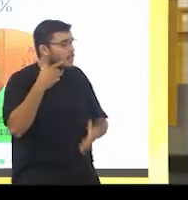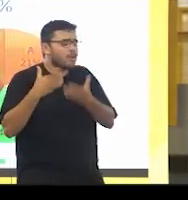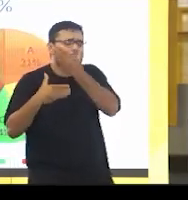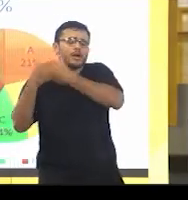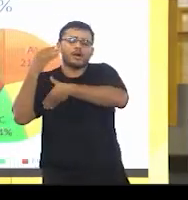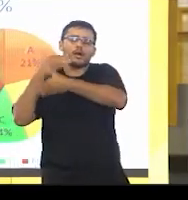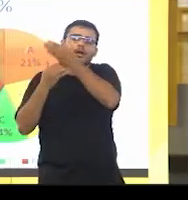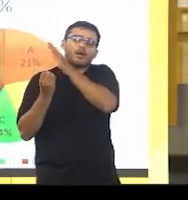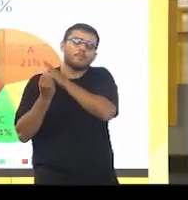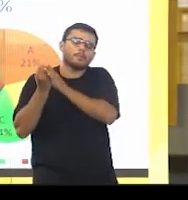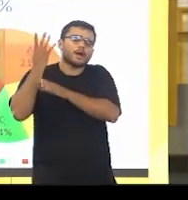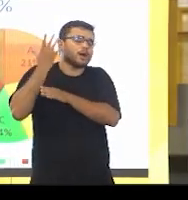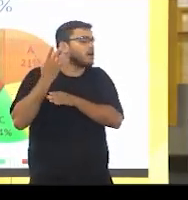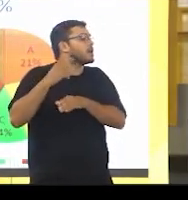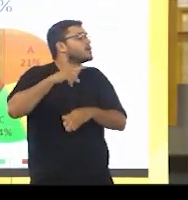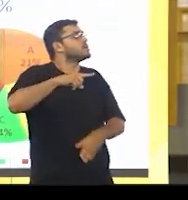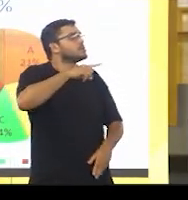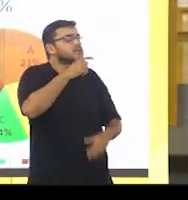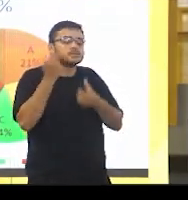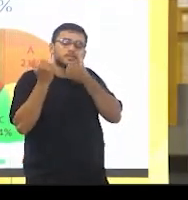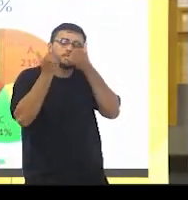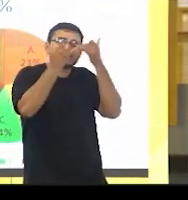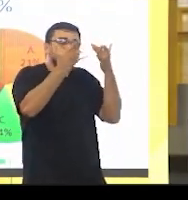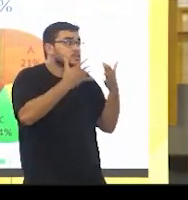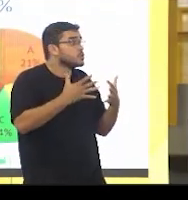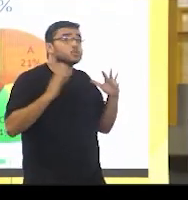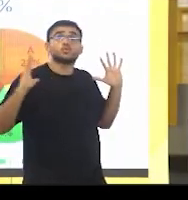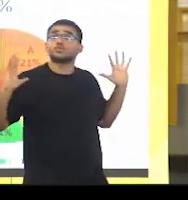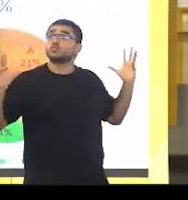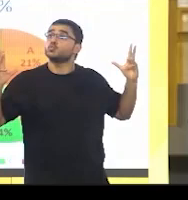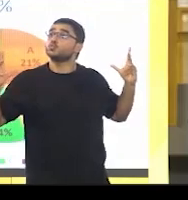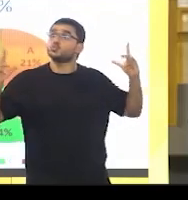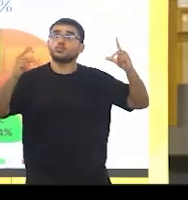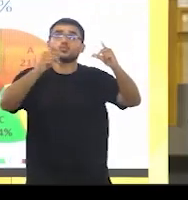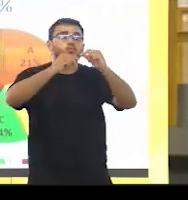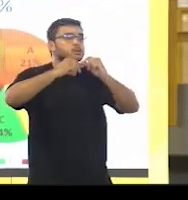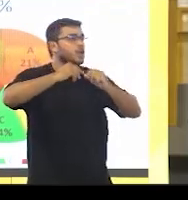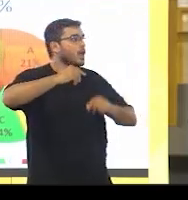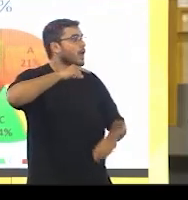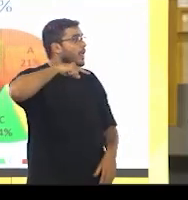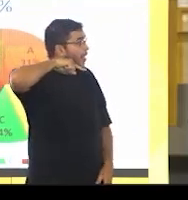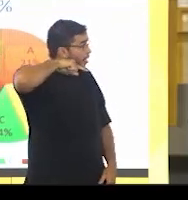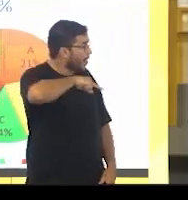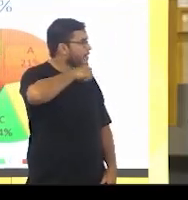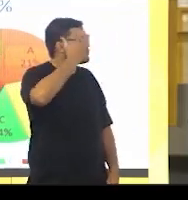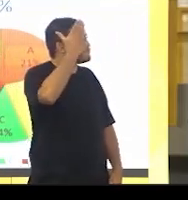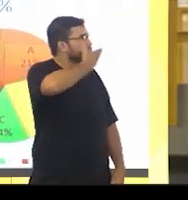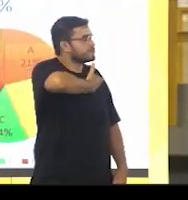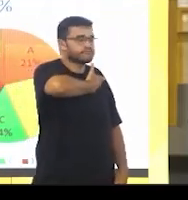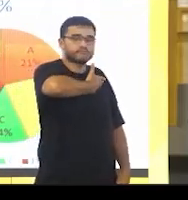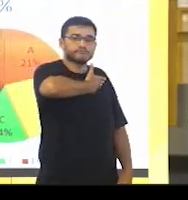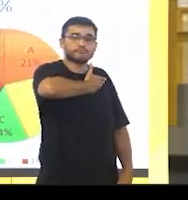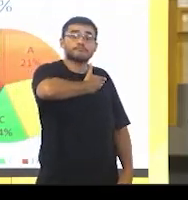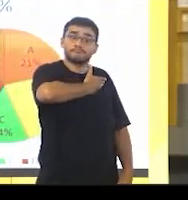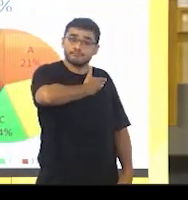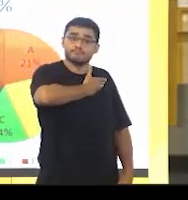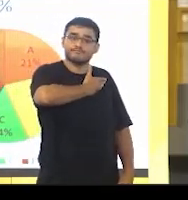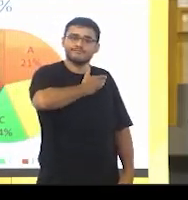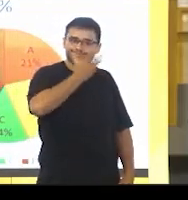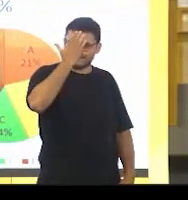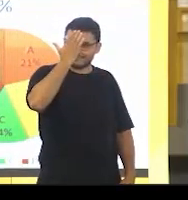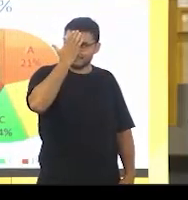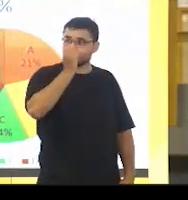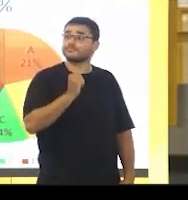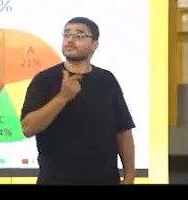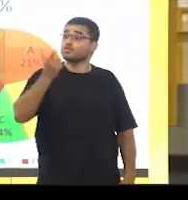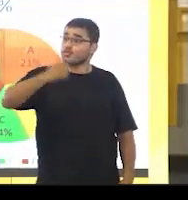constitutivo e explicativo de tudo que há. De novo, olhando nos olhos dessa pessoa, a